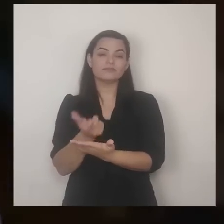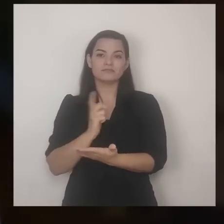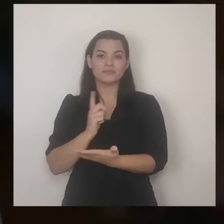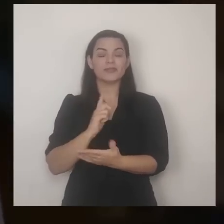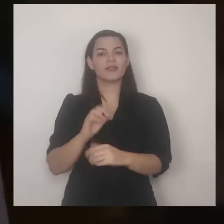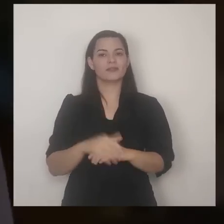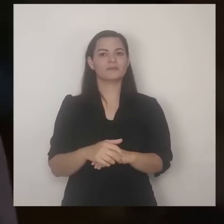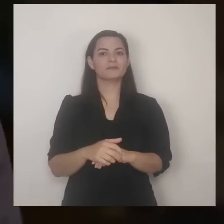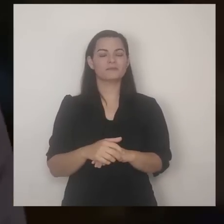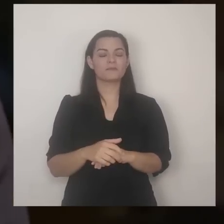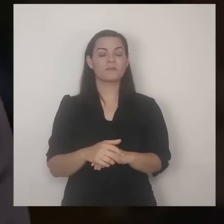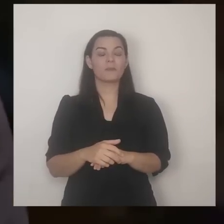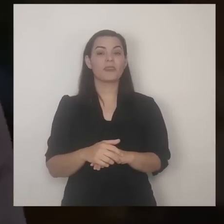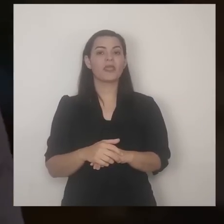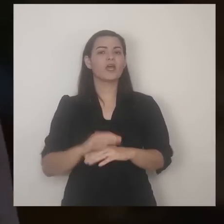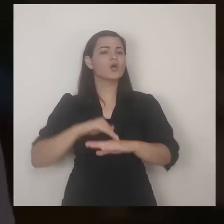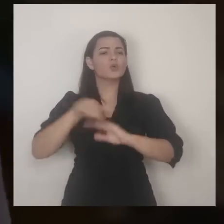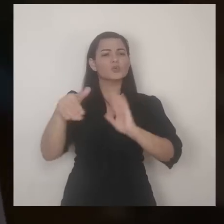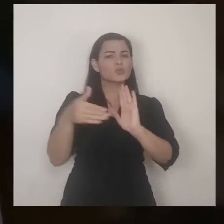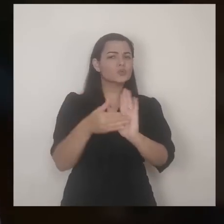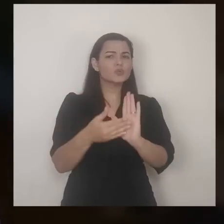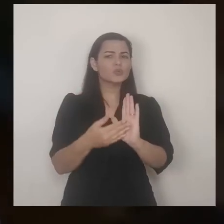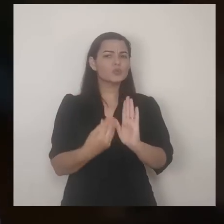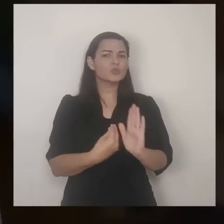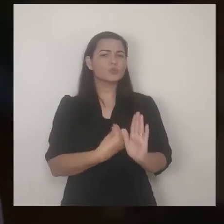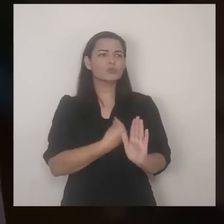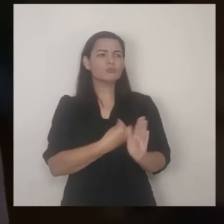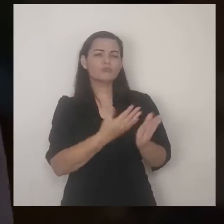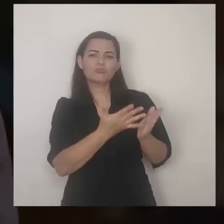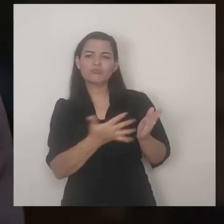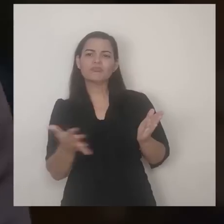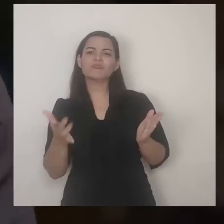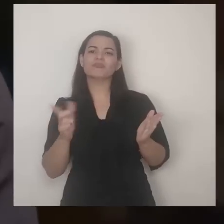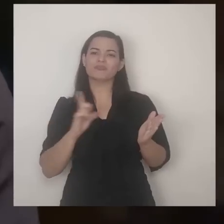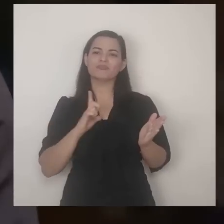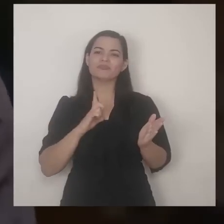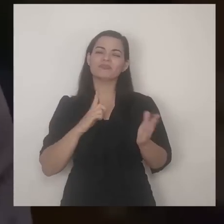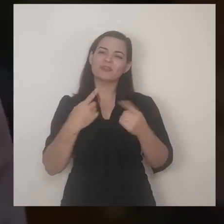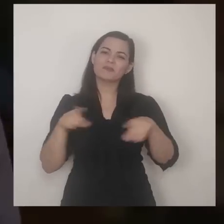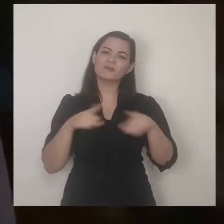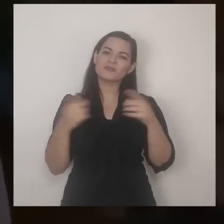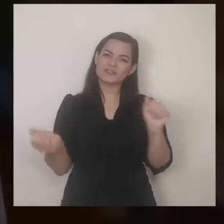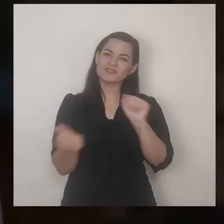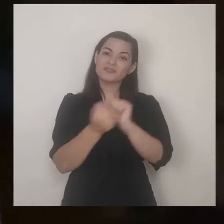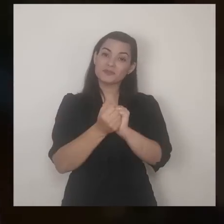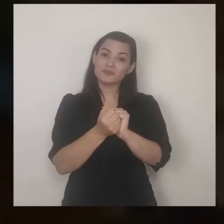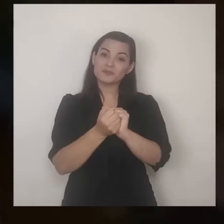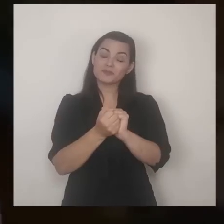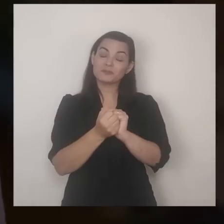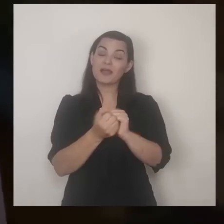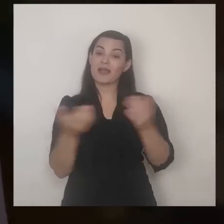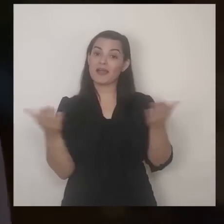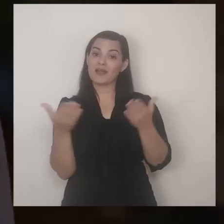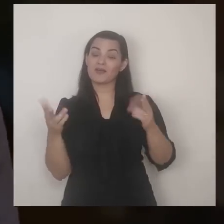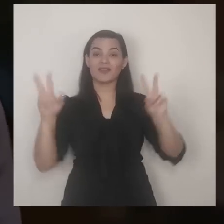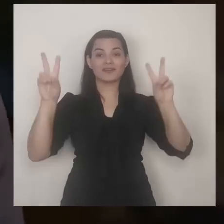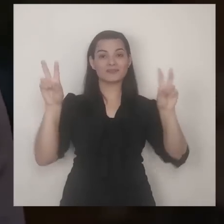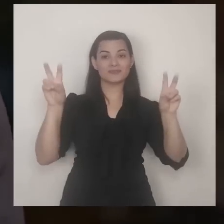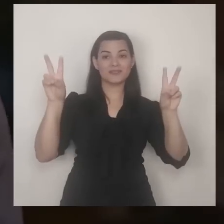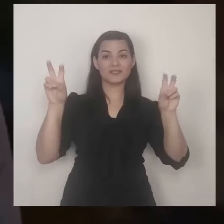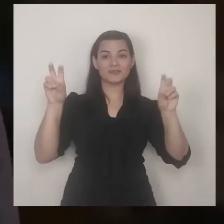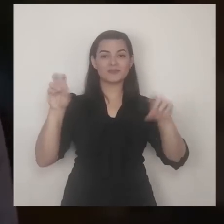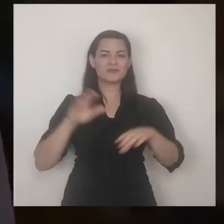nossos ouvidos, vamos perceber que tudo tem trilha sonora. Interessante, né? Agora vamos falar do assunto mais popular